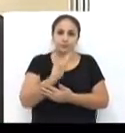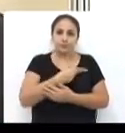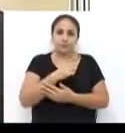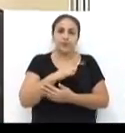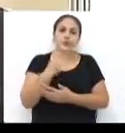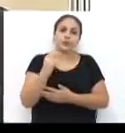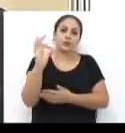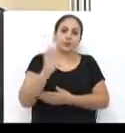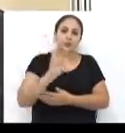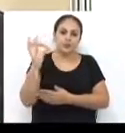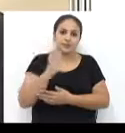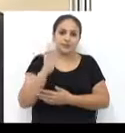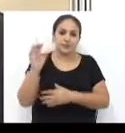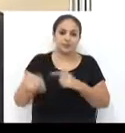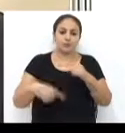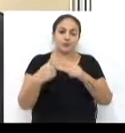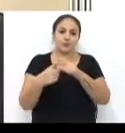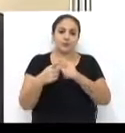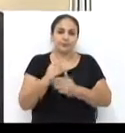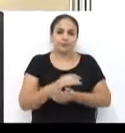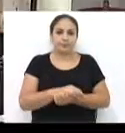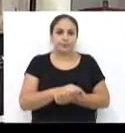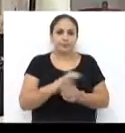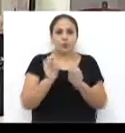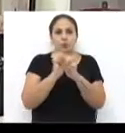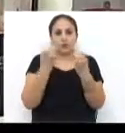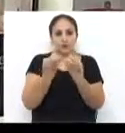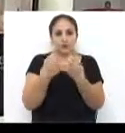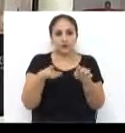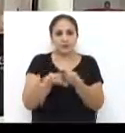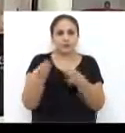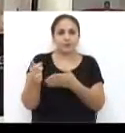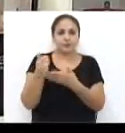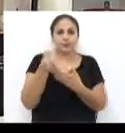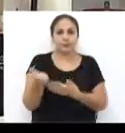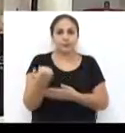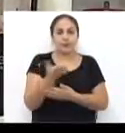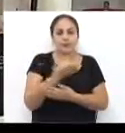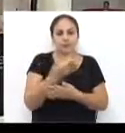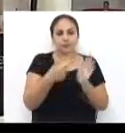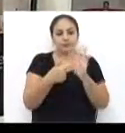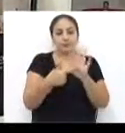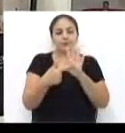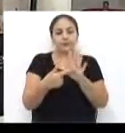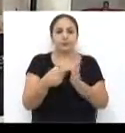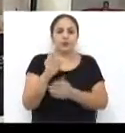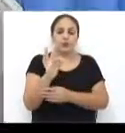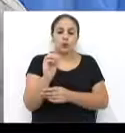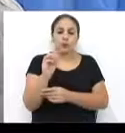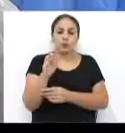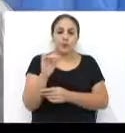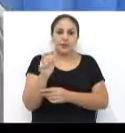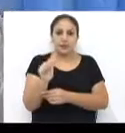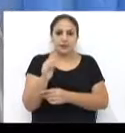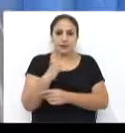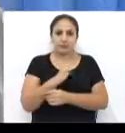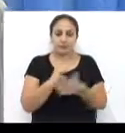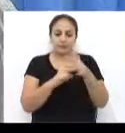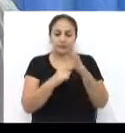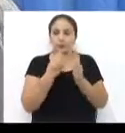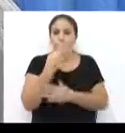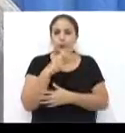E a gente está tendo esses 20% de acréscimo em cima dela. O evento também atrai novos expositores. Tobias viu